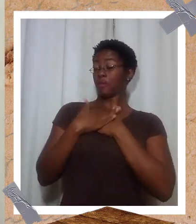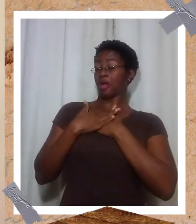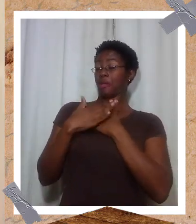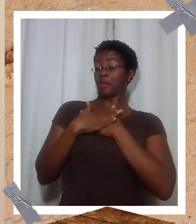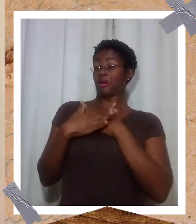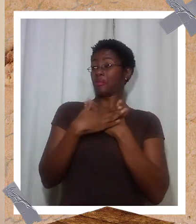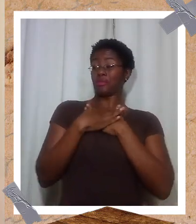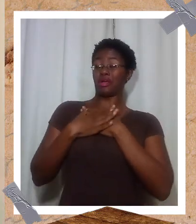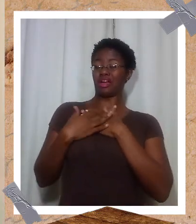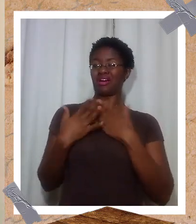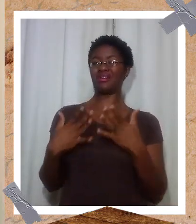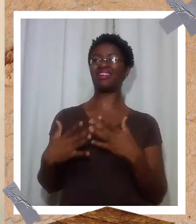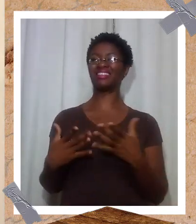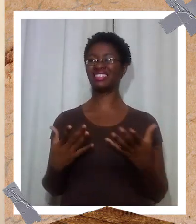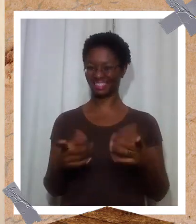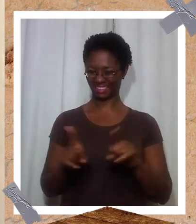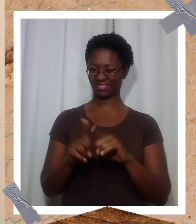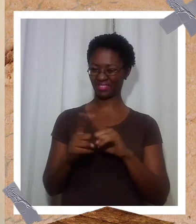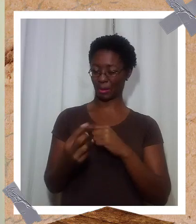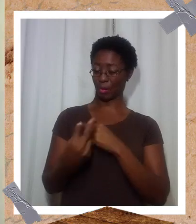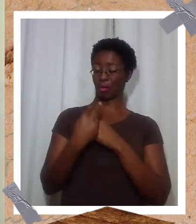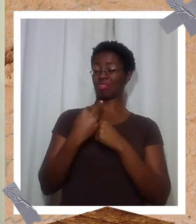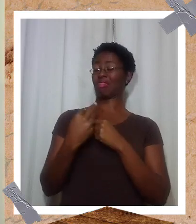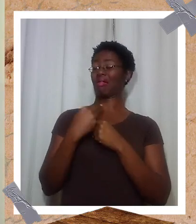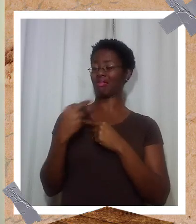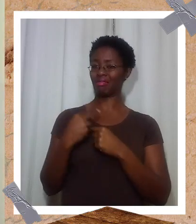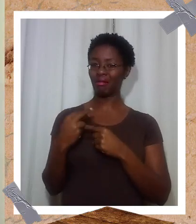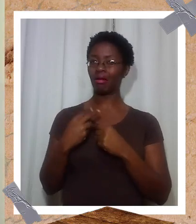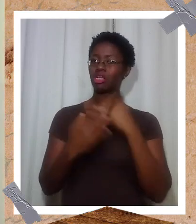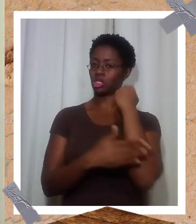não é possessiva, protetora, né? E também ciumenta com os filhos.